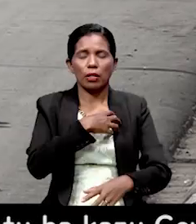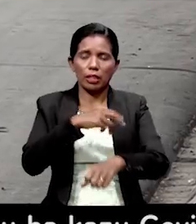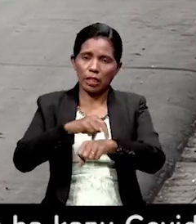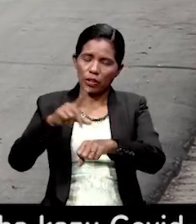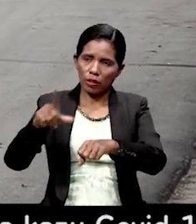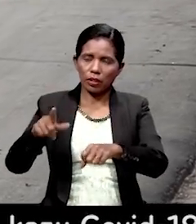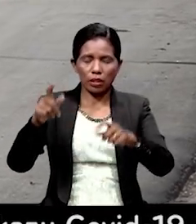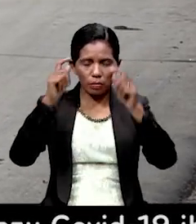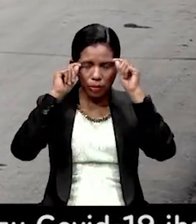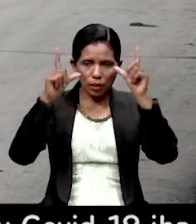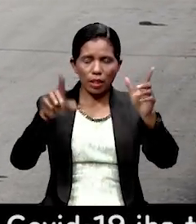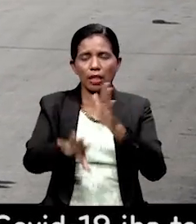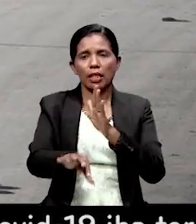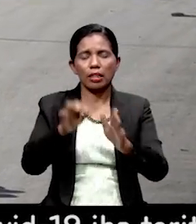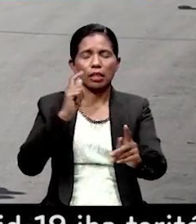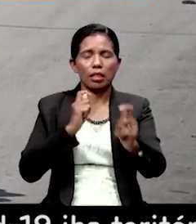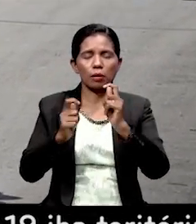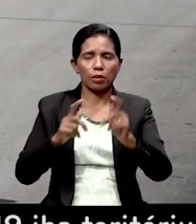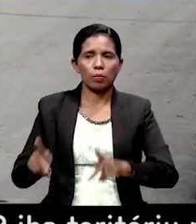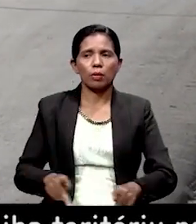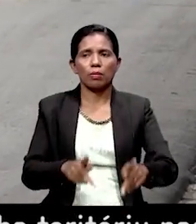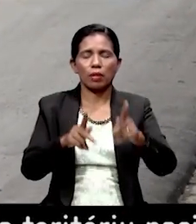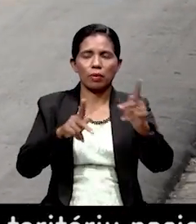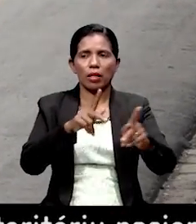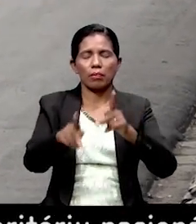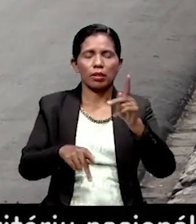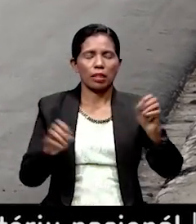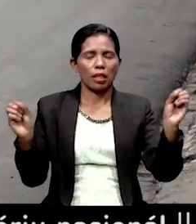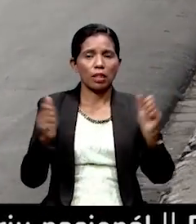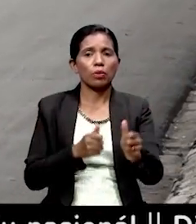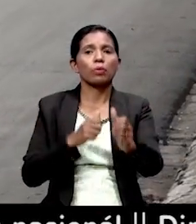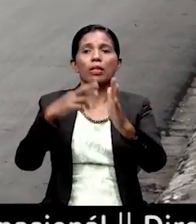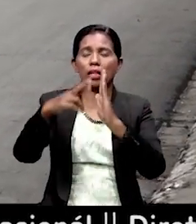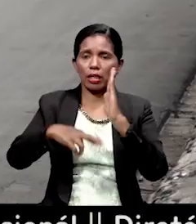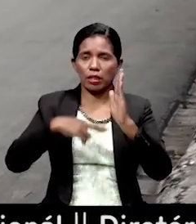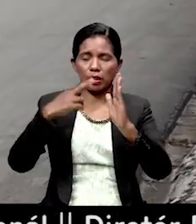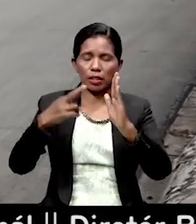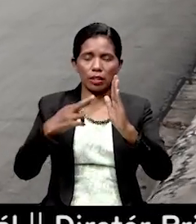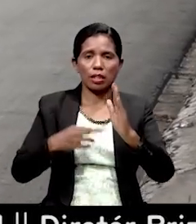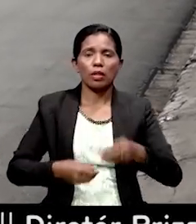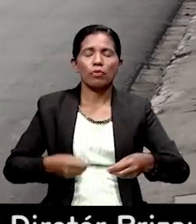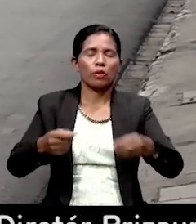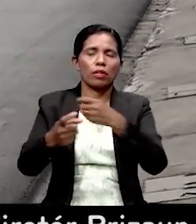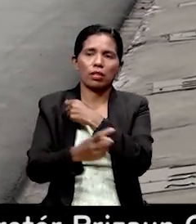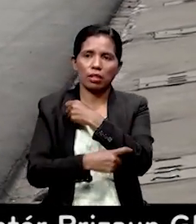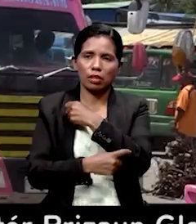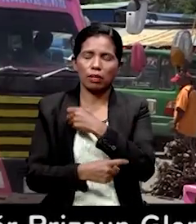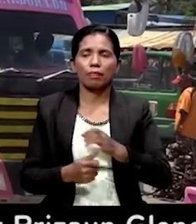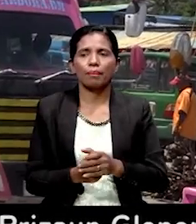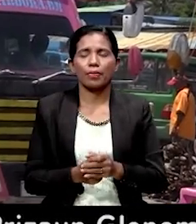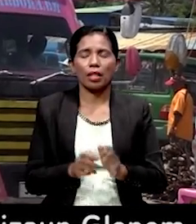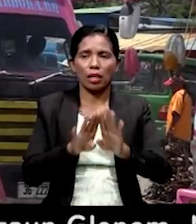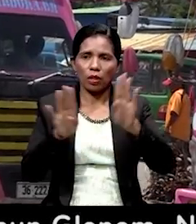reta em transporte público. No passageiro, Sirenebela cumpre regras, se reta em sanção. Reativação